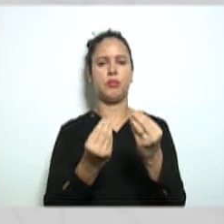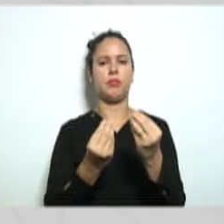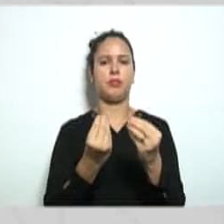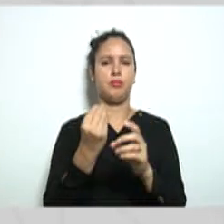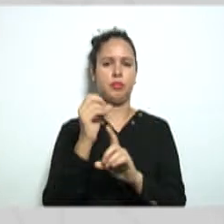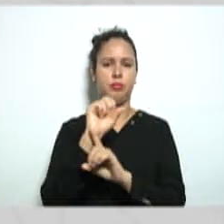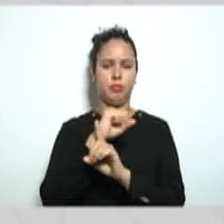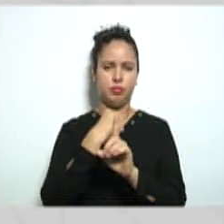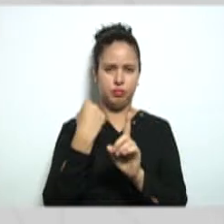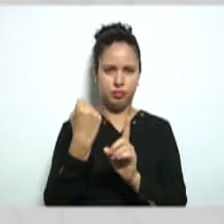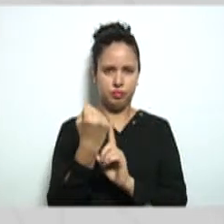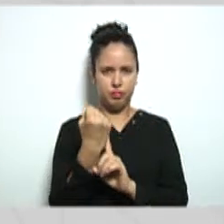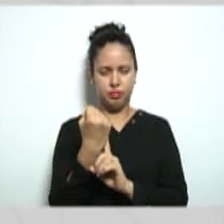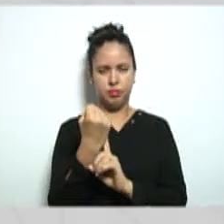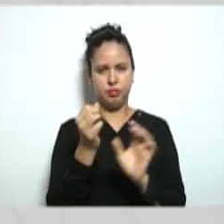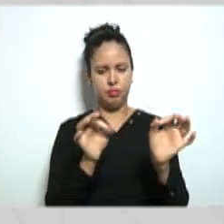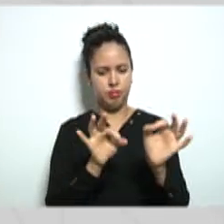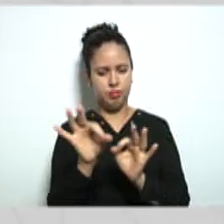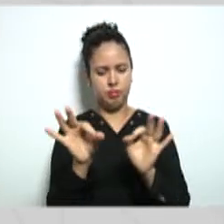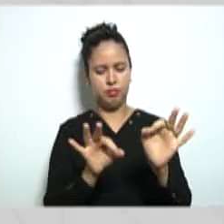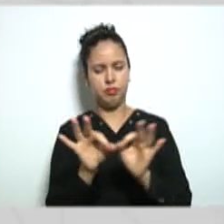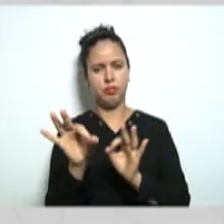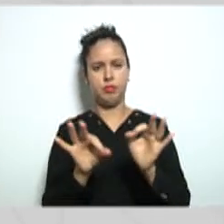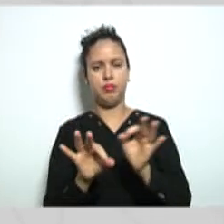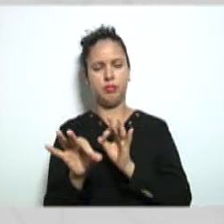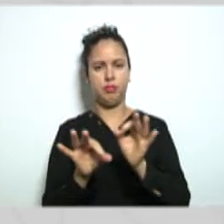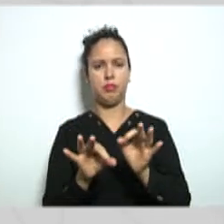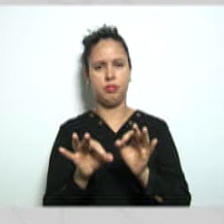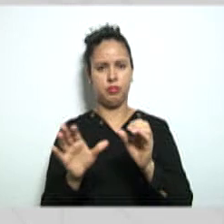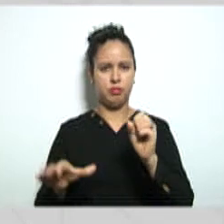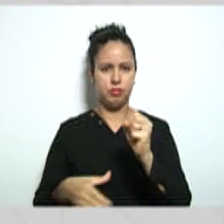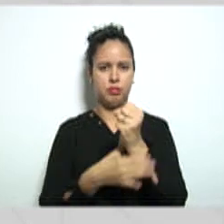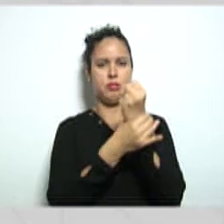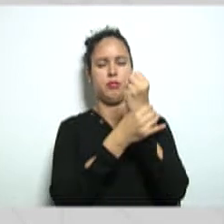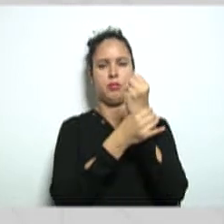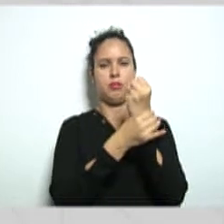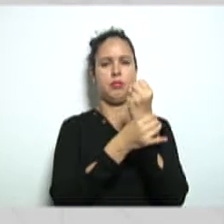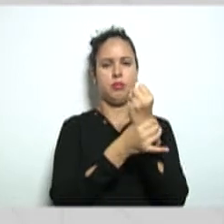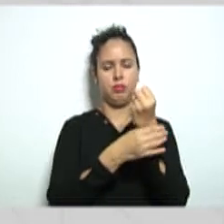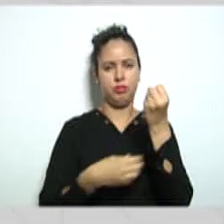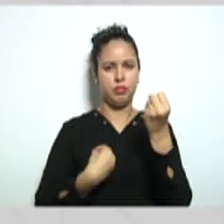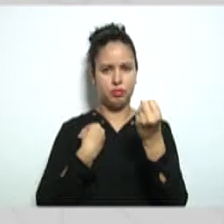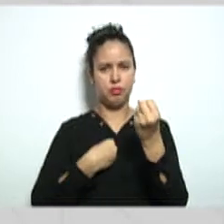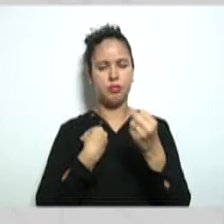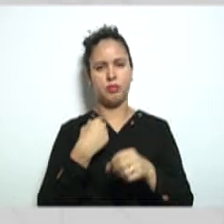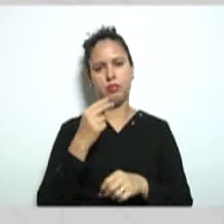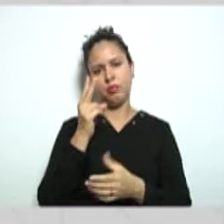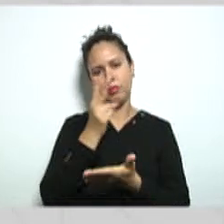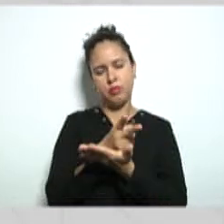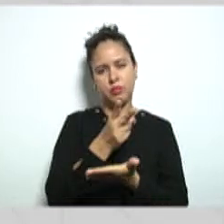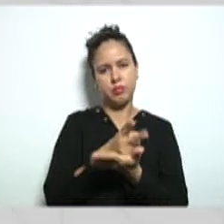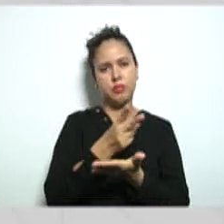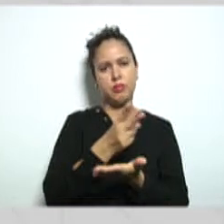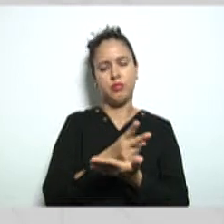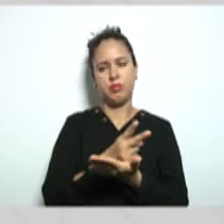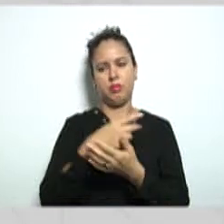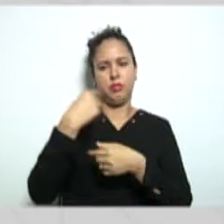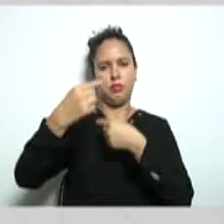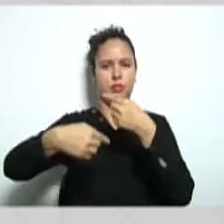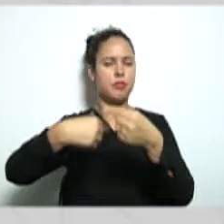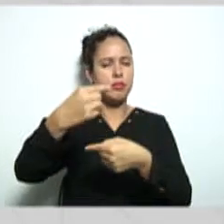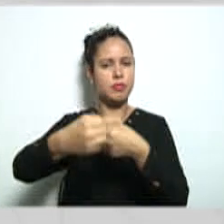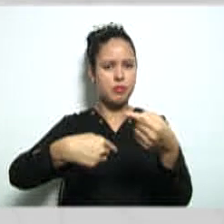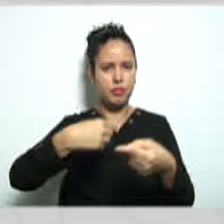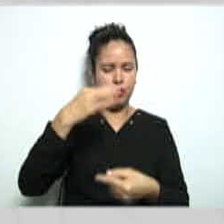sociedade é organizada para garantir a sua própria sobrevivência e a sua